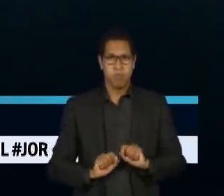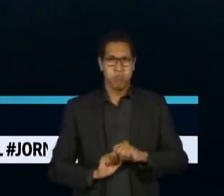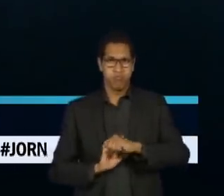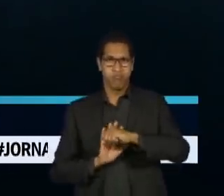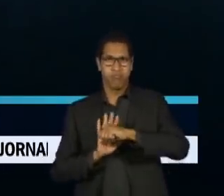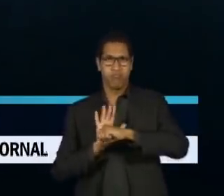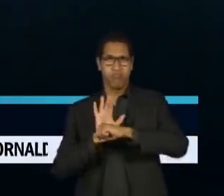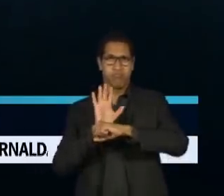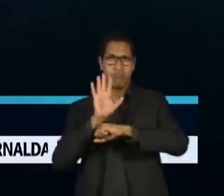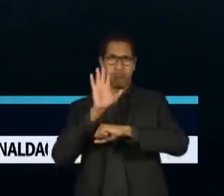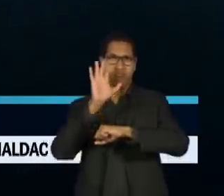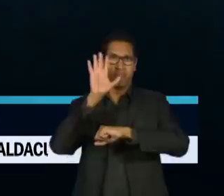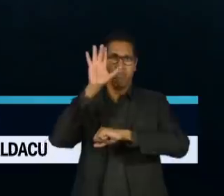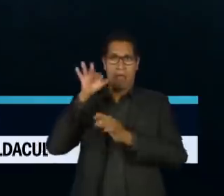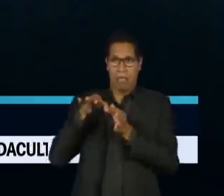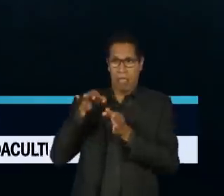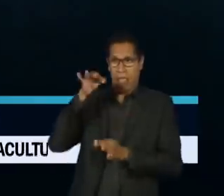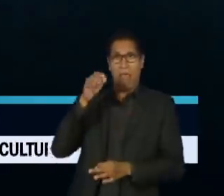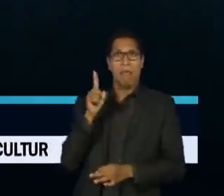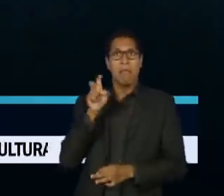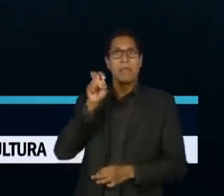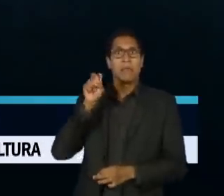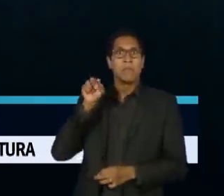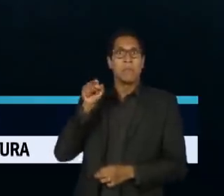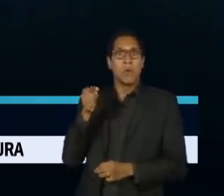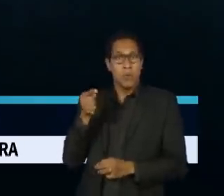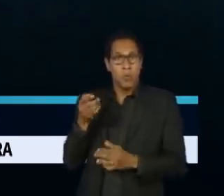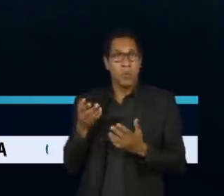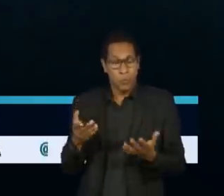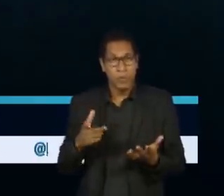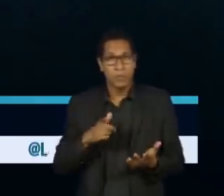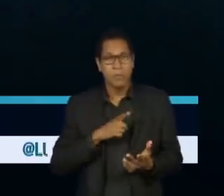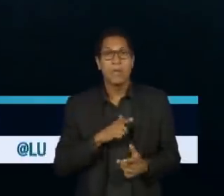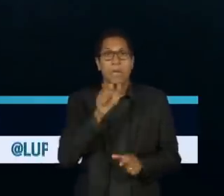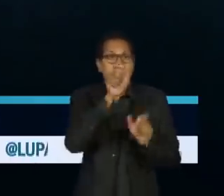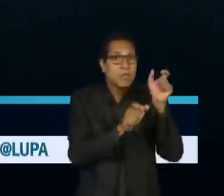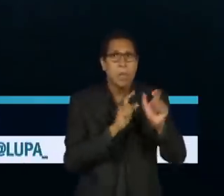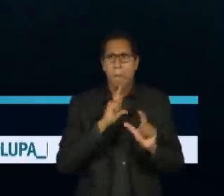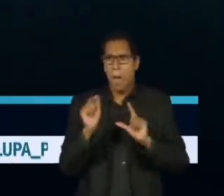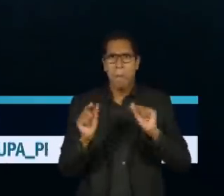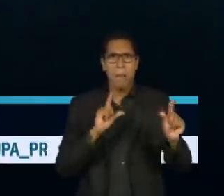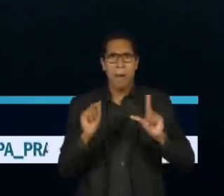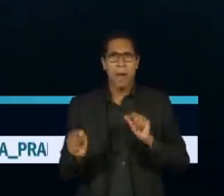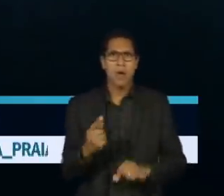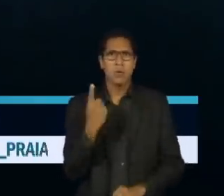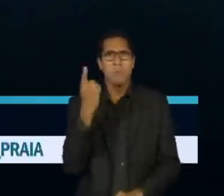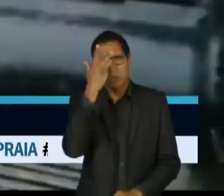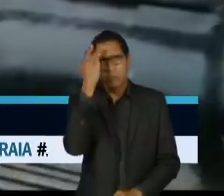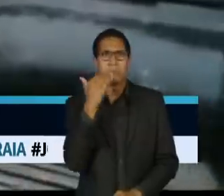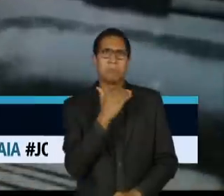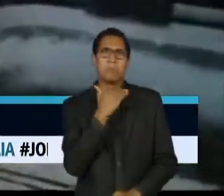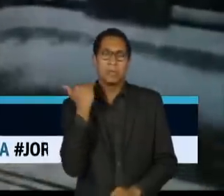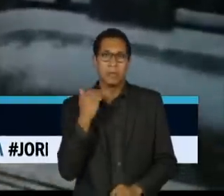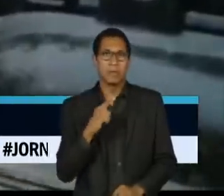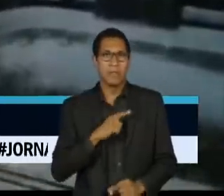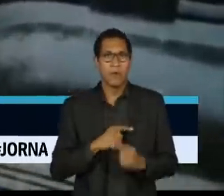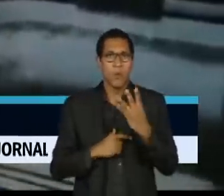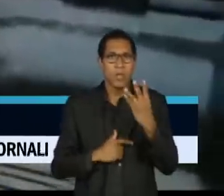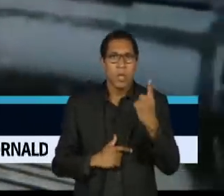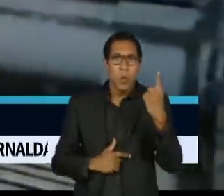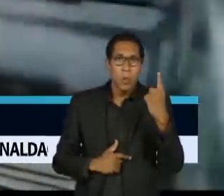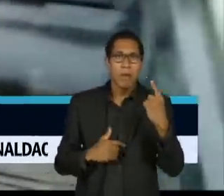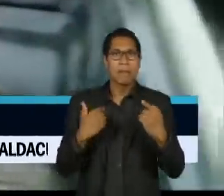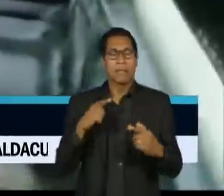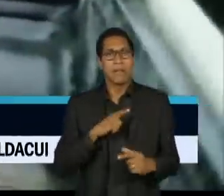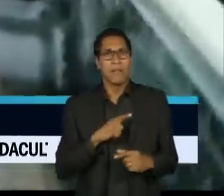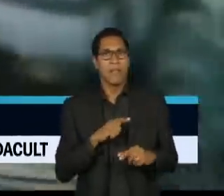de altura. Vídeos nas redes sociais mostram os moradores fugindo da região. Uma pessoa morreu, pelo menos 41 tiveram queimaduras.